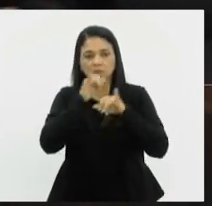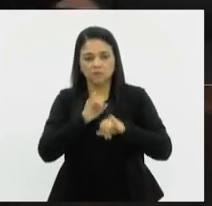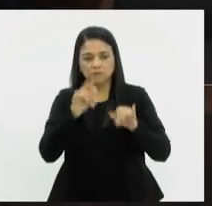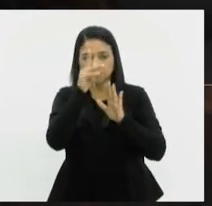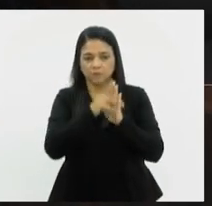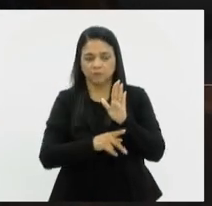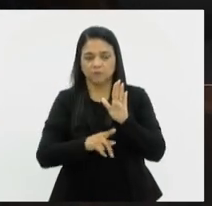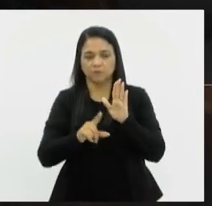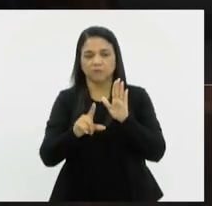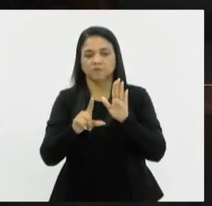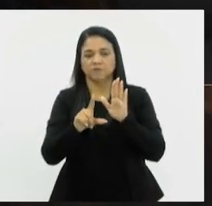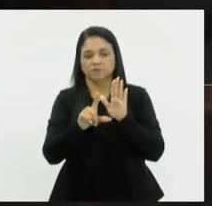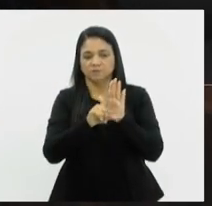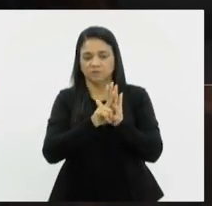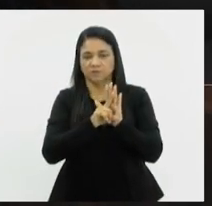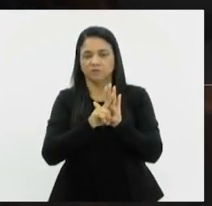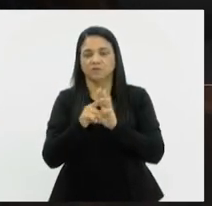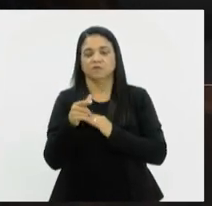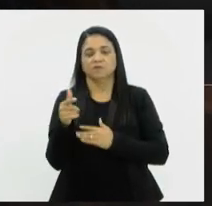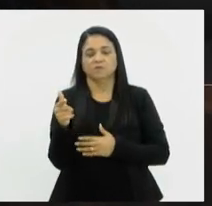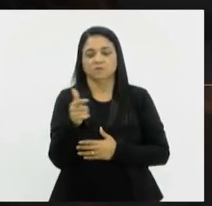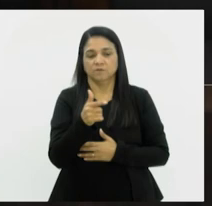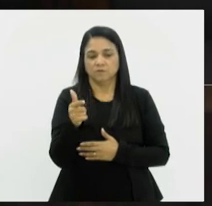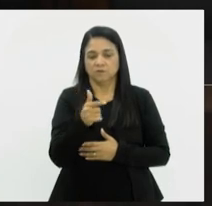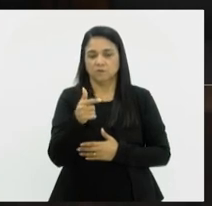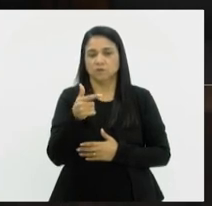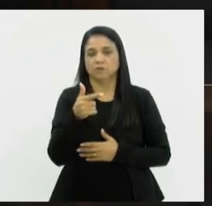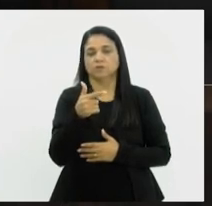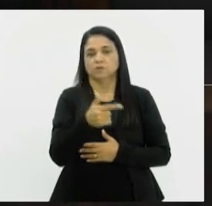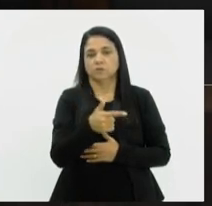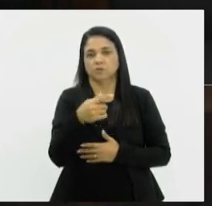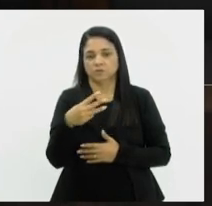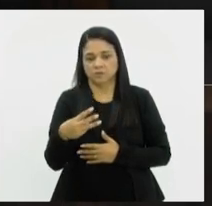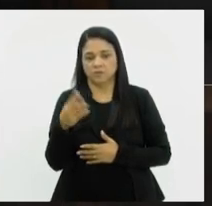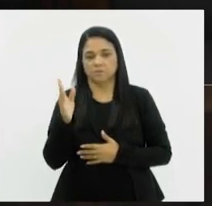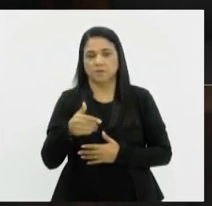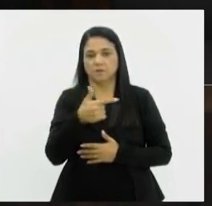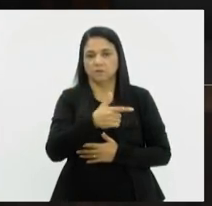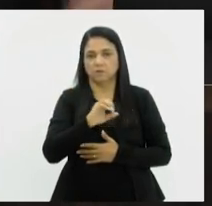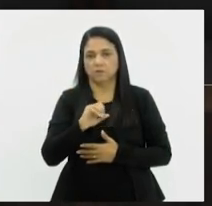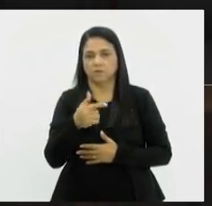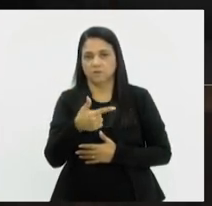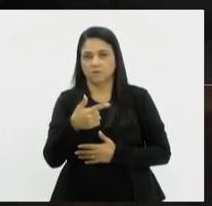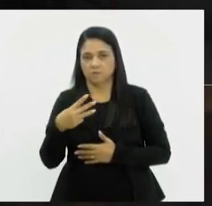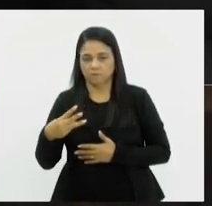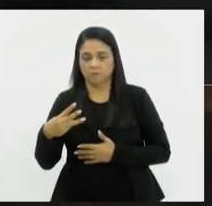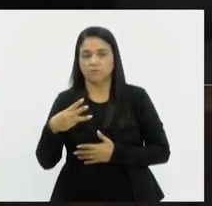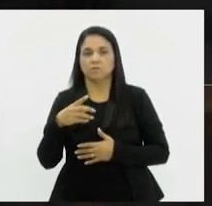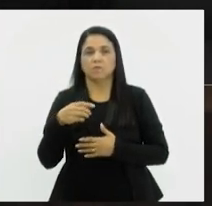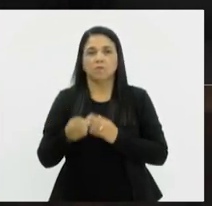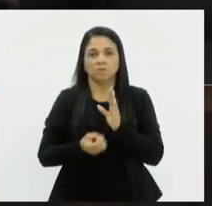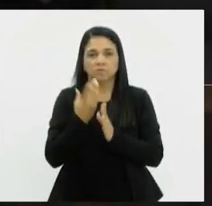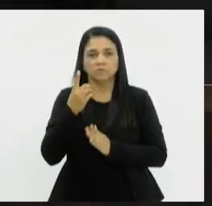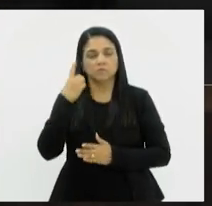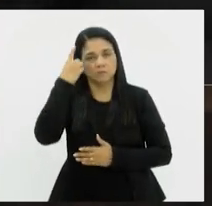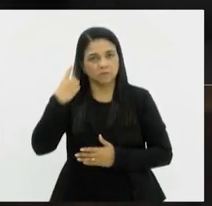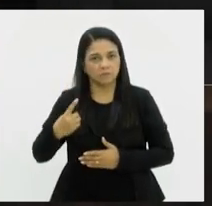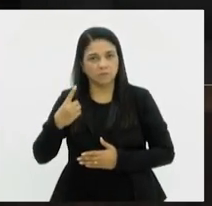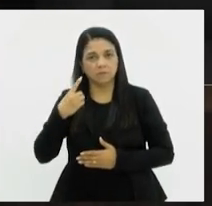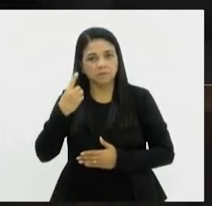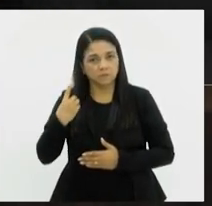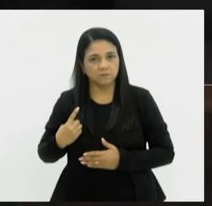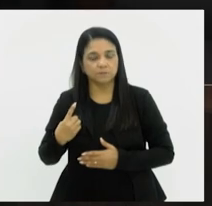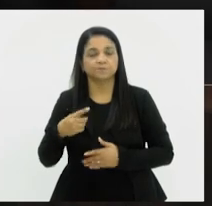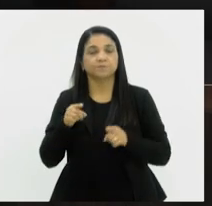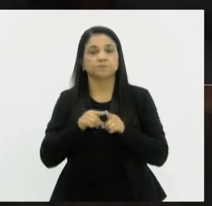Anuncio, projeto de lei número 2.223 de 2023, de autoria da deputada Dani Monteiro,